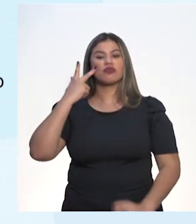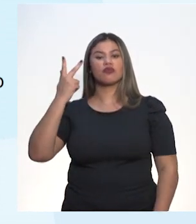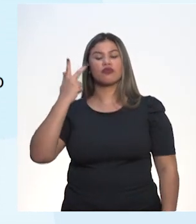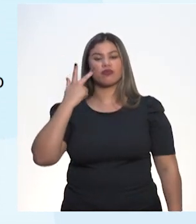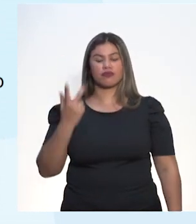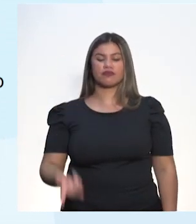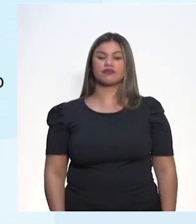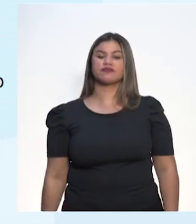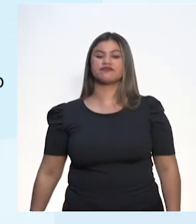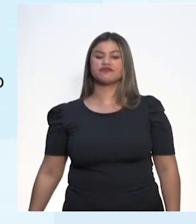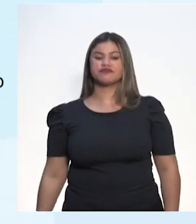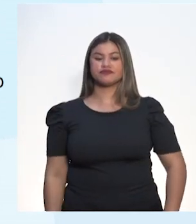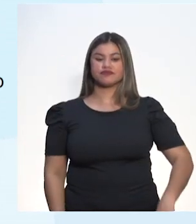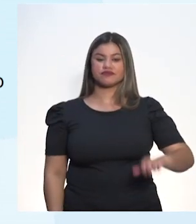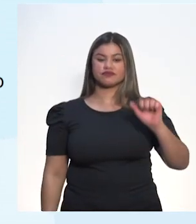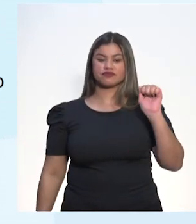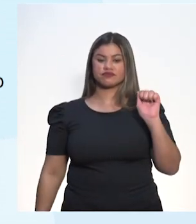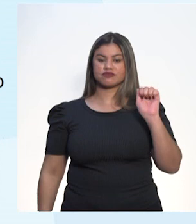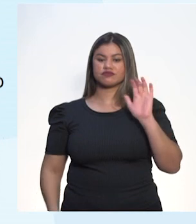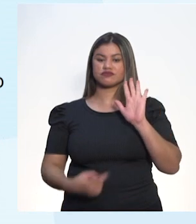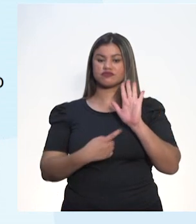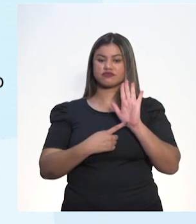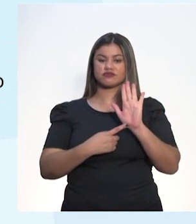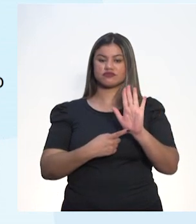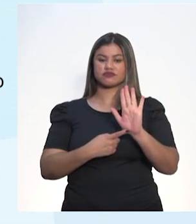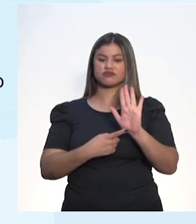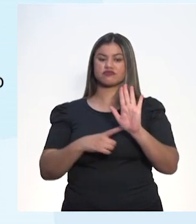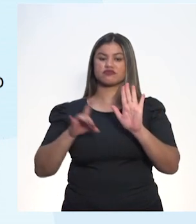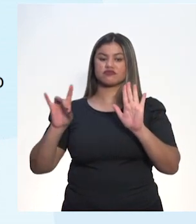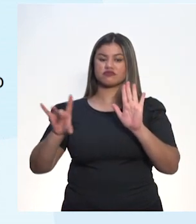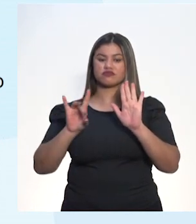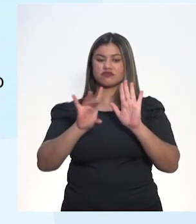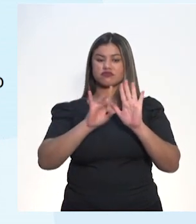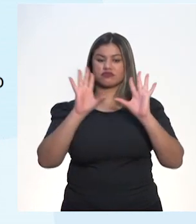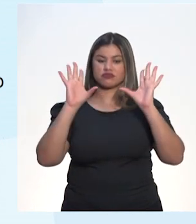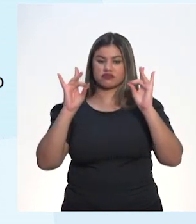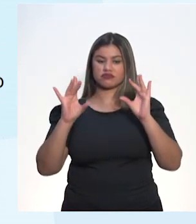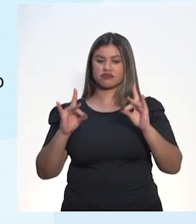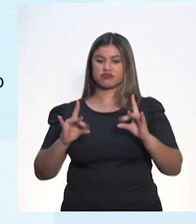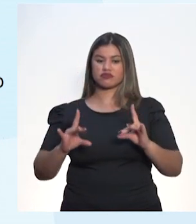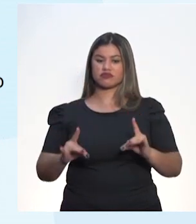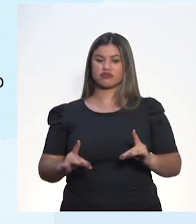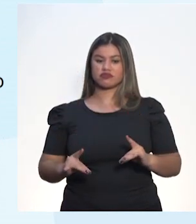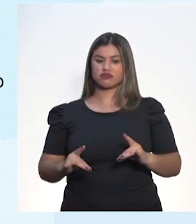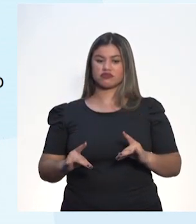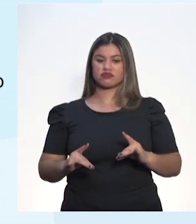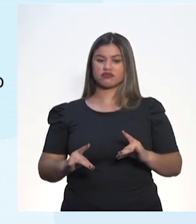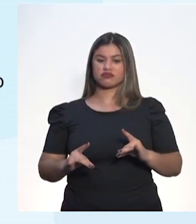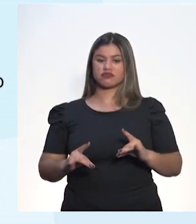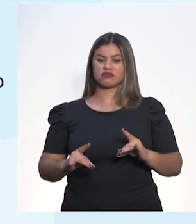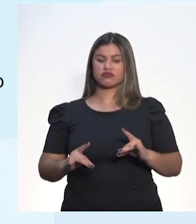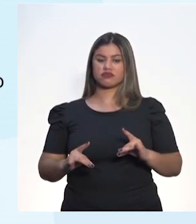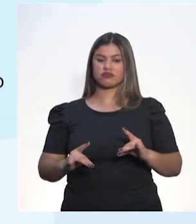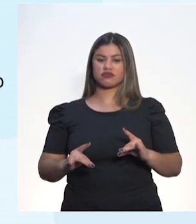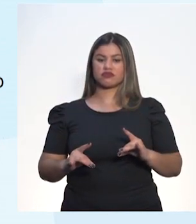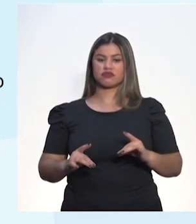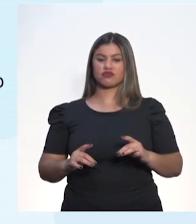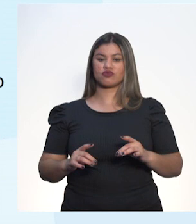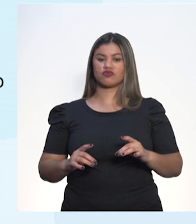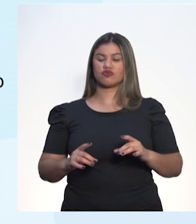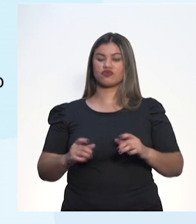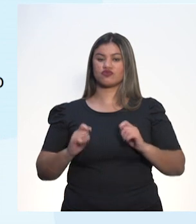A. Indique o espaço amostral que descreve o experimento sortear uma carta de